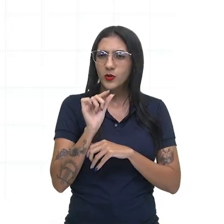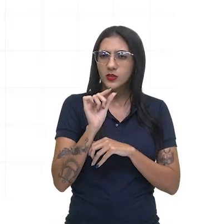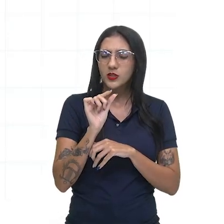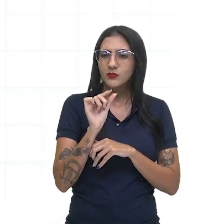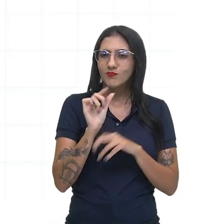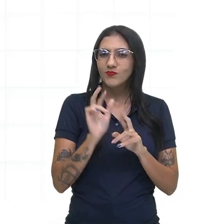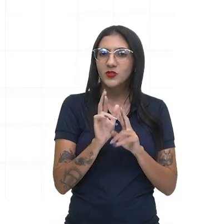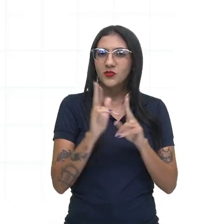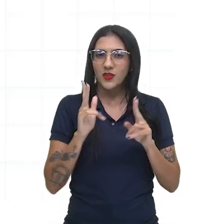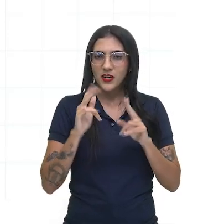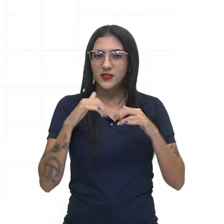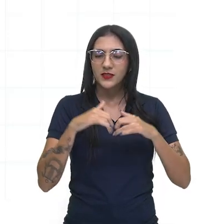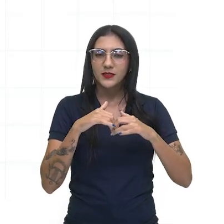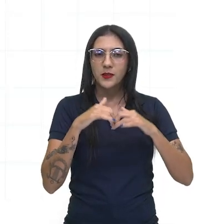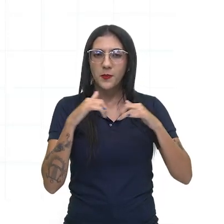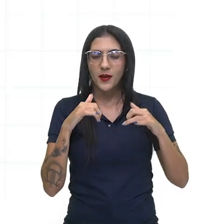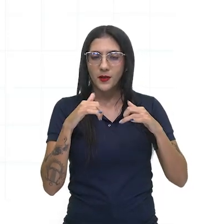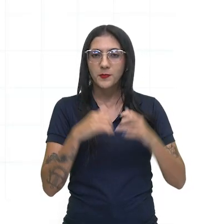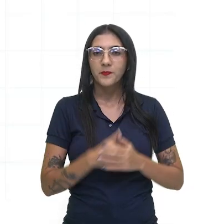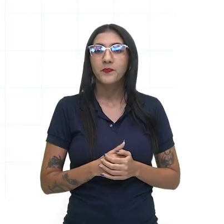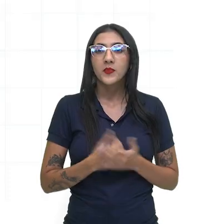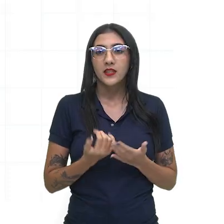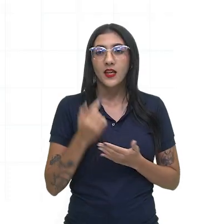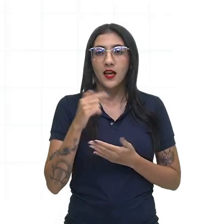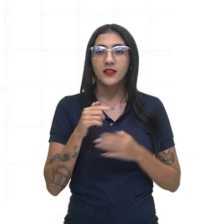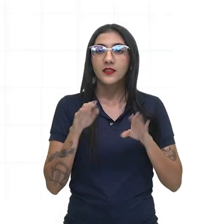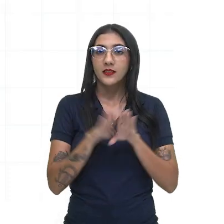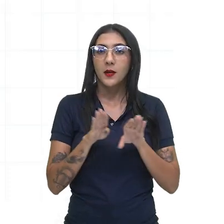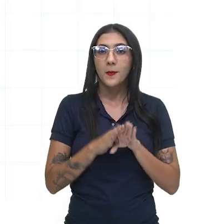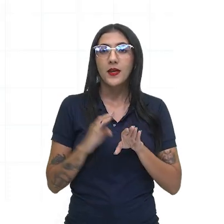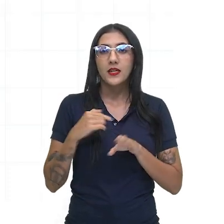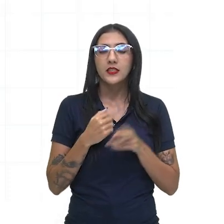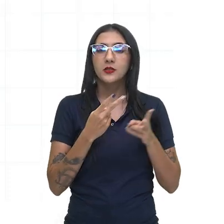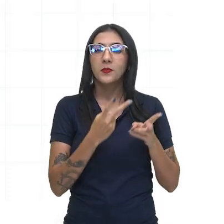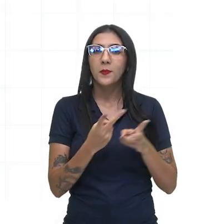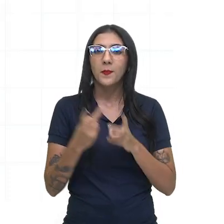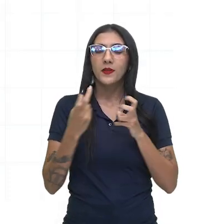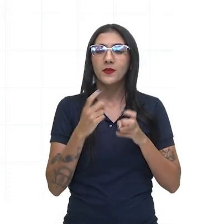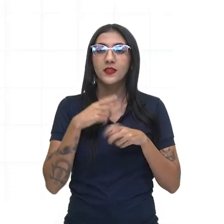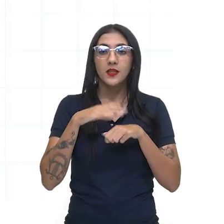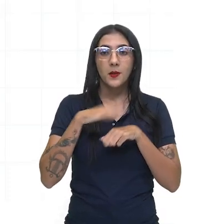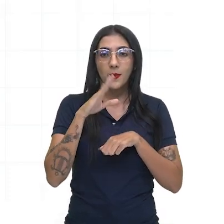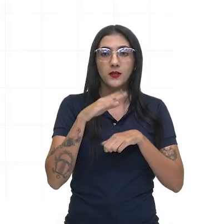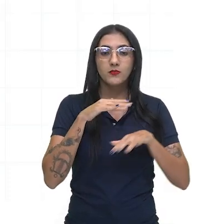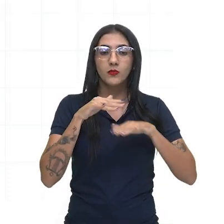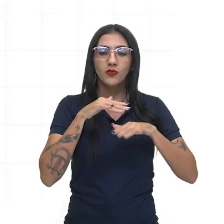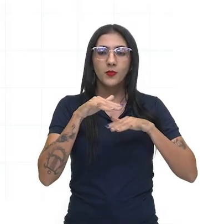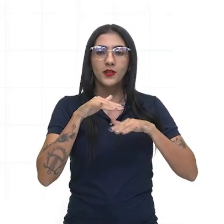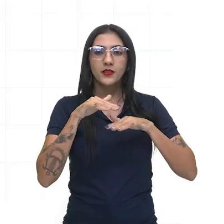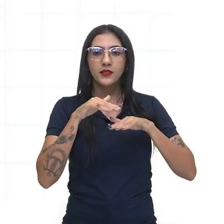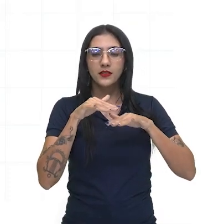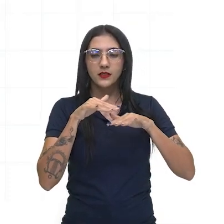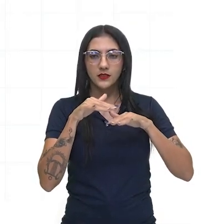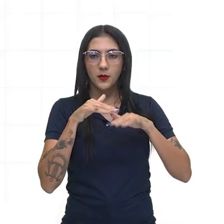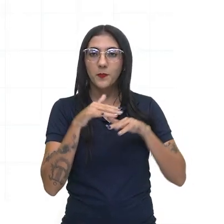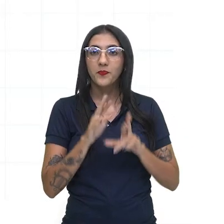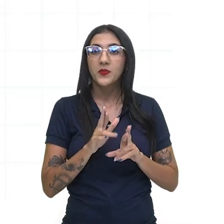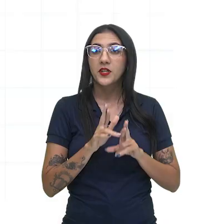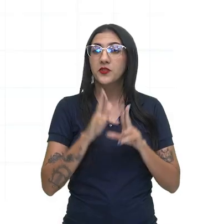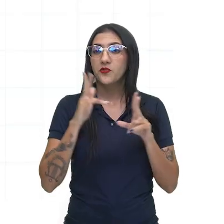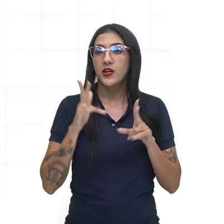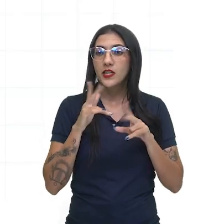outras. E aí, também a gente verifica que há uma maior capacidade de movimentação em relação